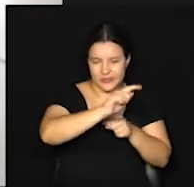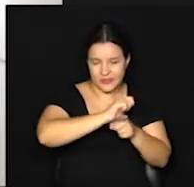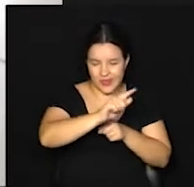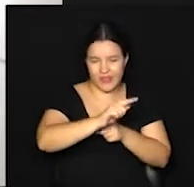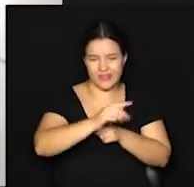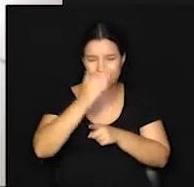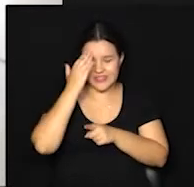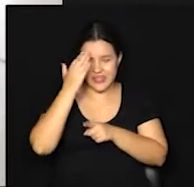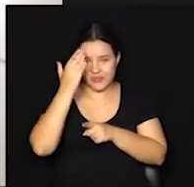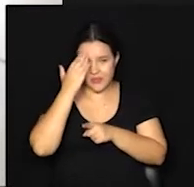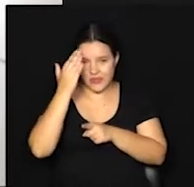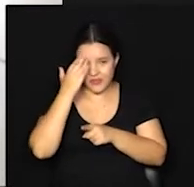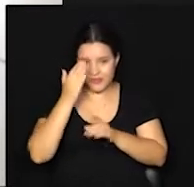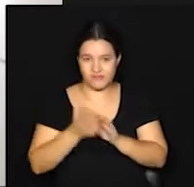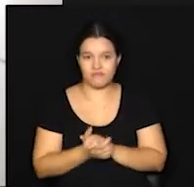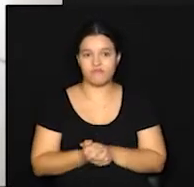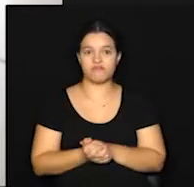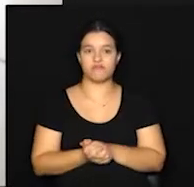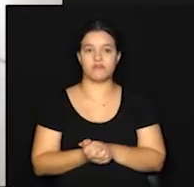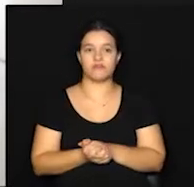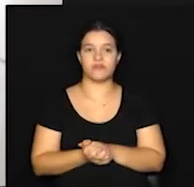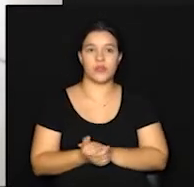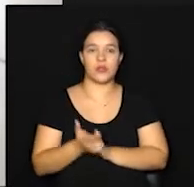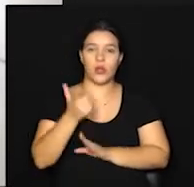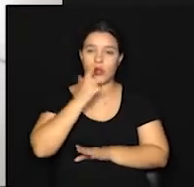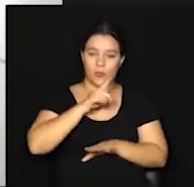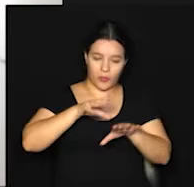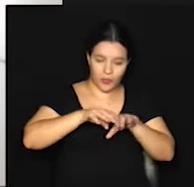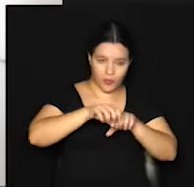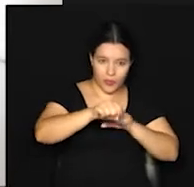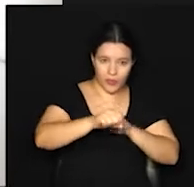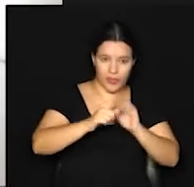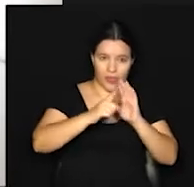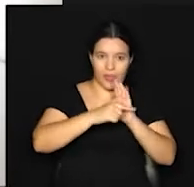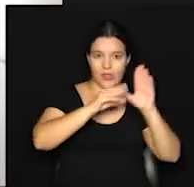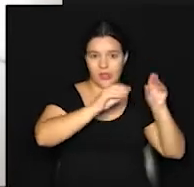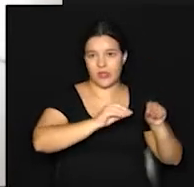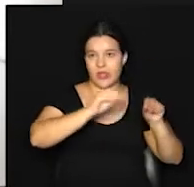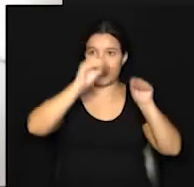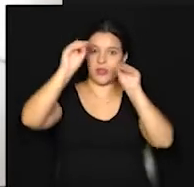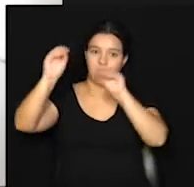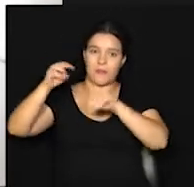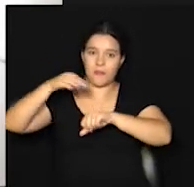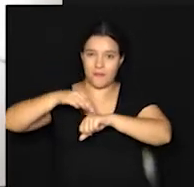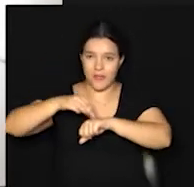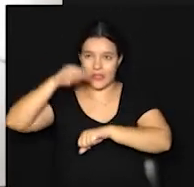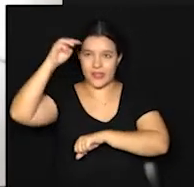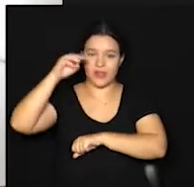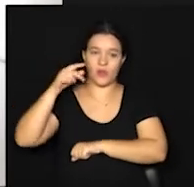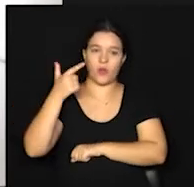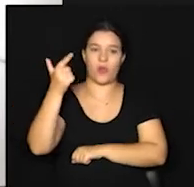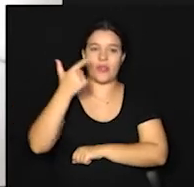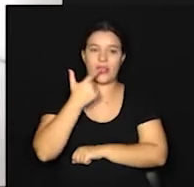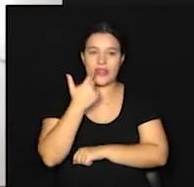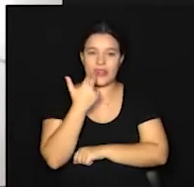aquela situação. Consegui ir para outro país, fazer um master em outro país, aprender outra língua.